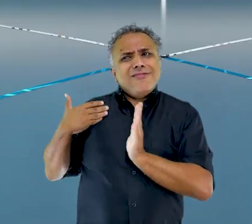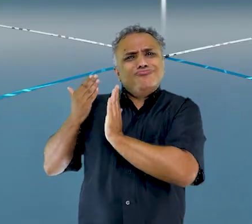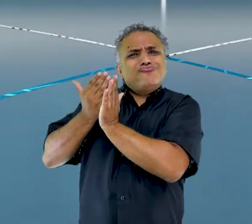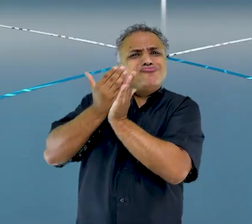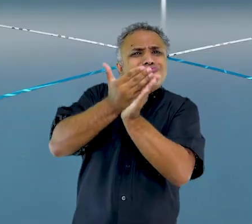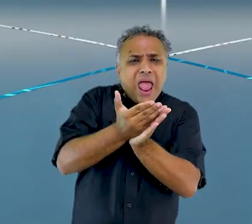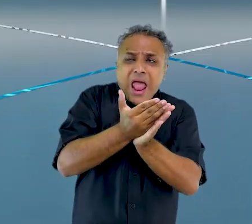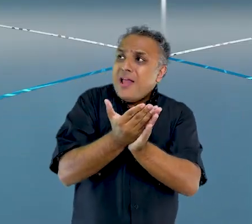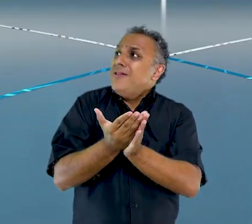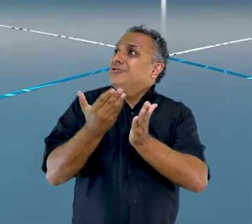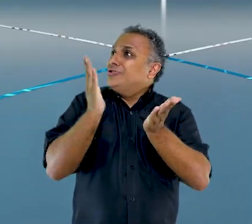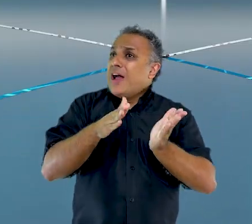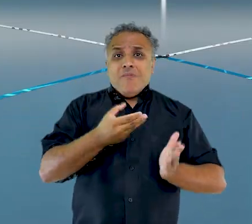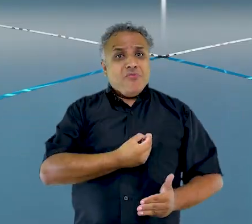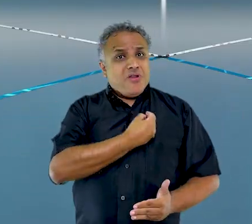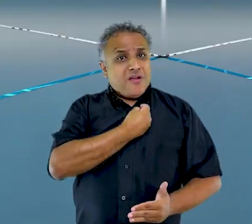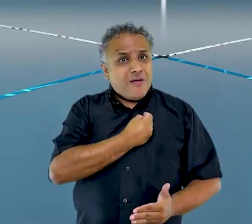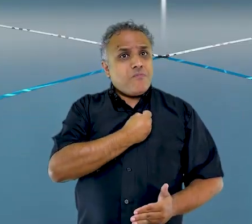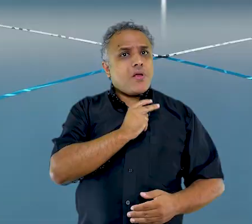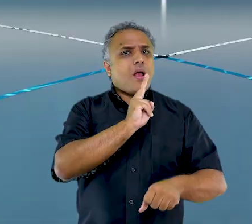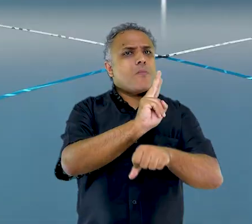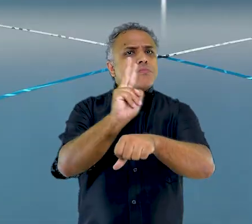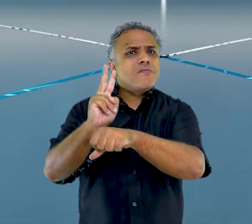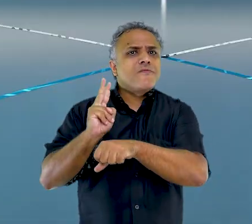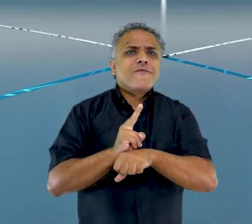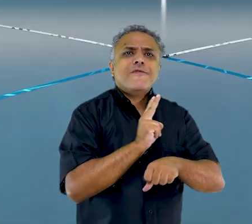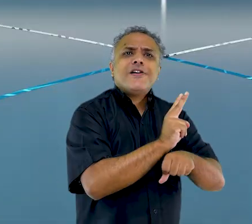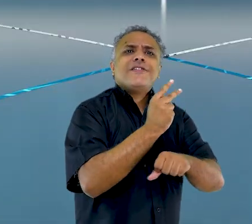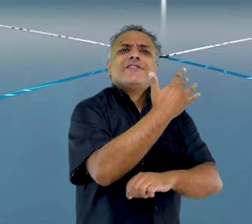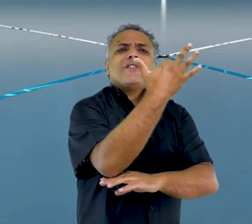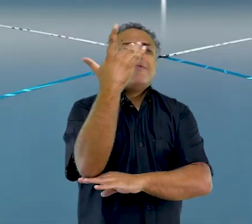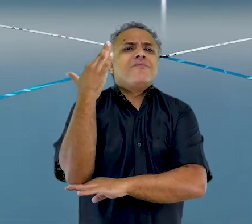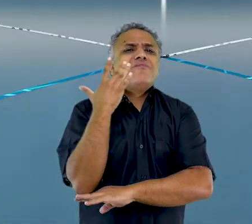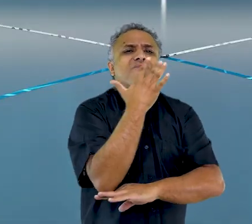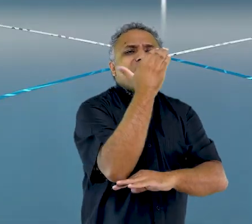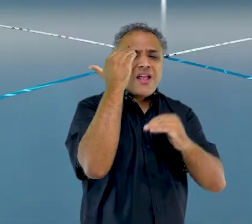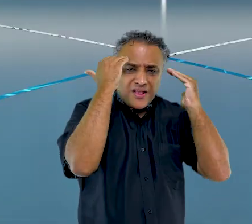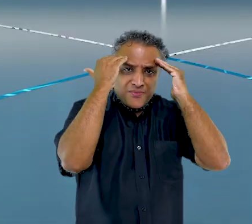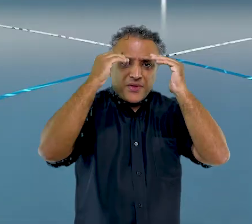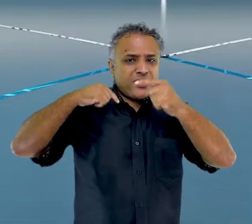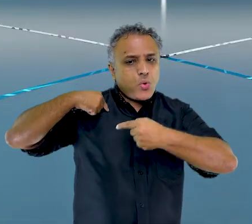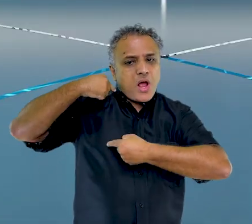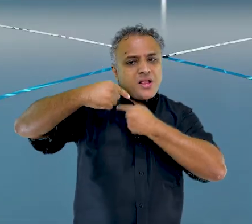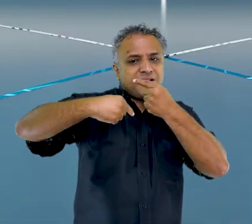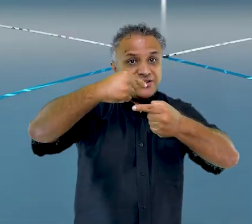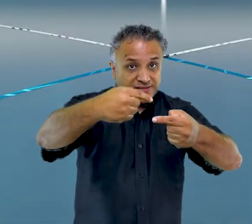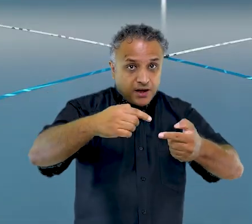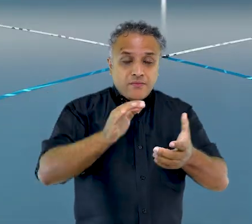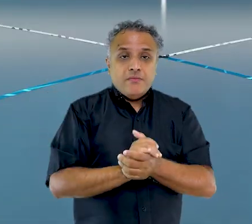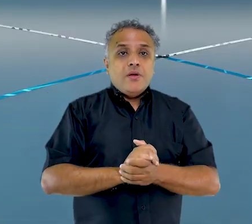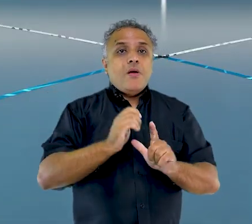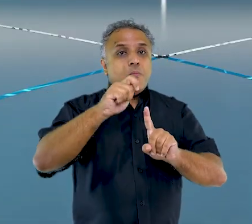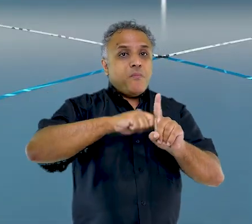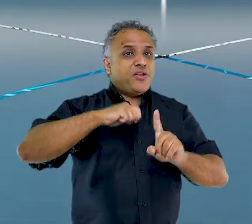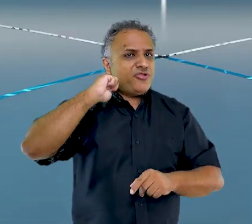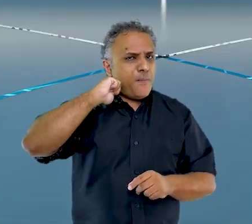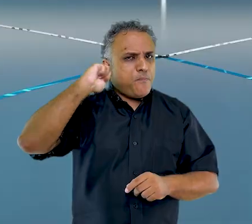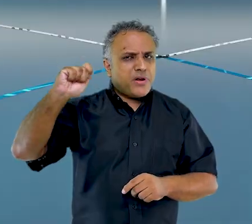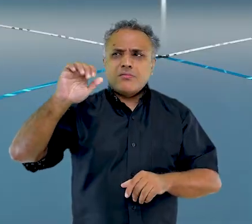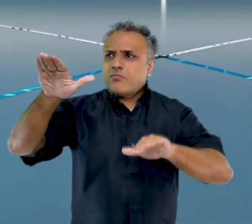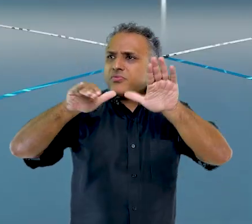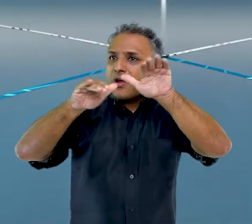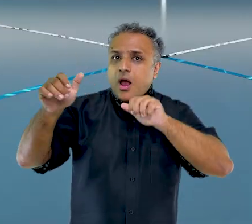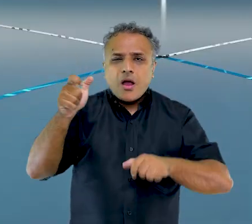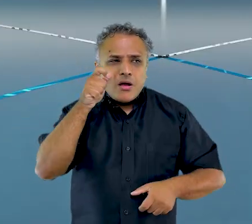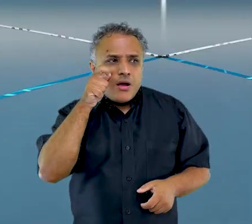dos colonizadores, pela preservação ambiental e pelo respeito às tradições. O Abril Indígena é um chamado